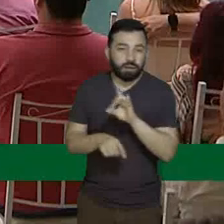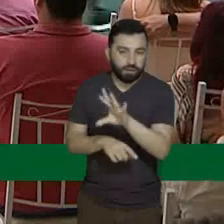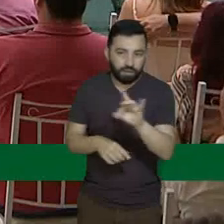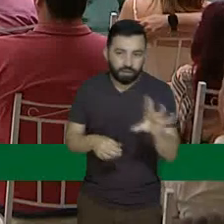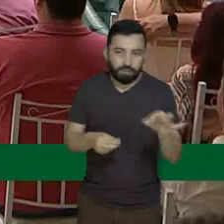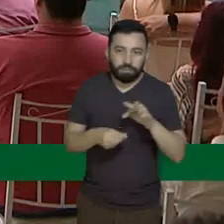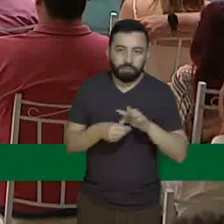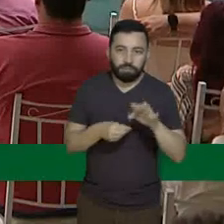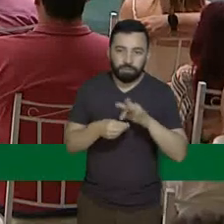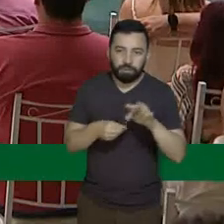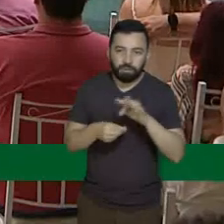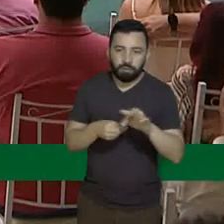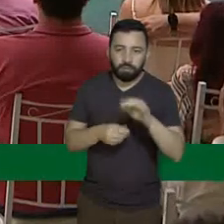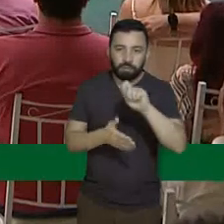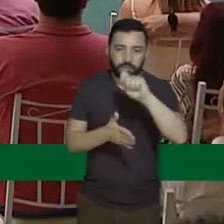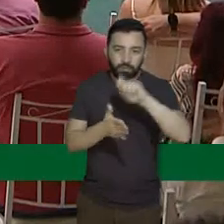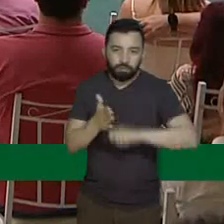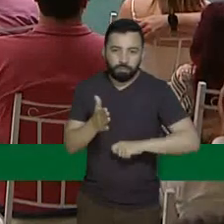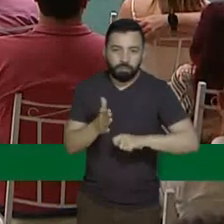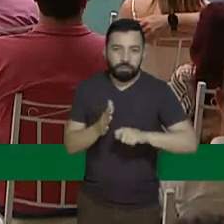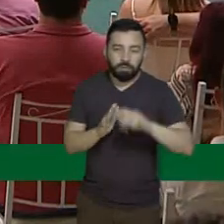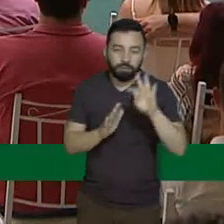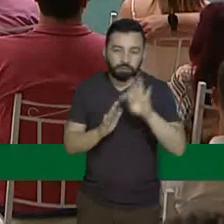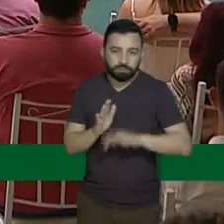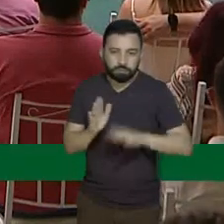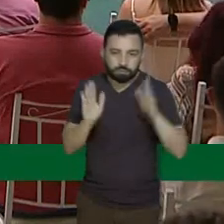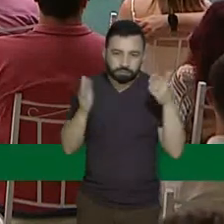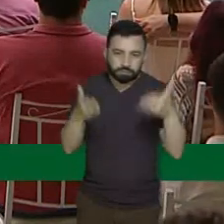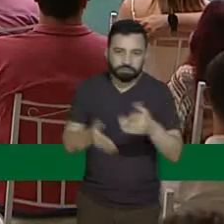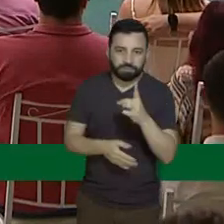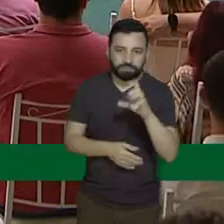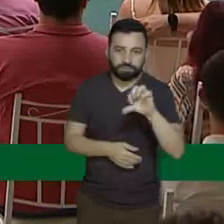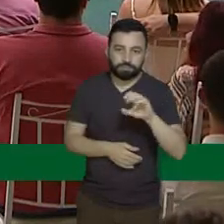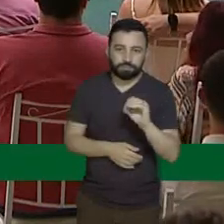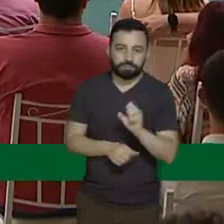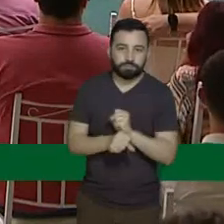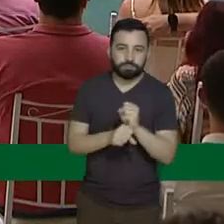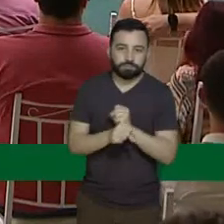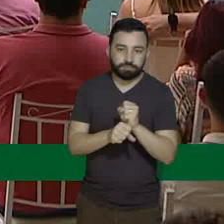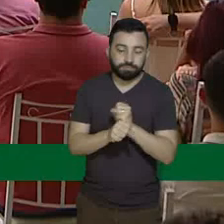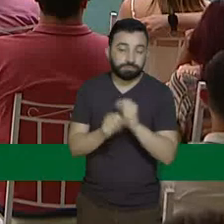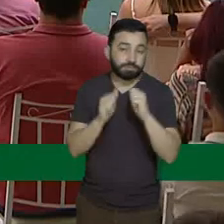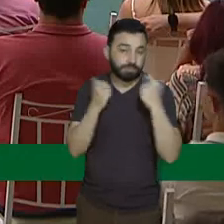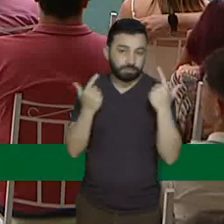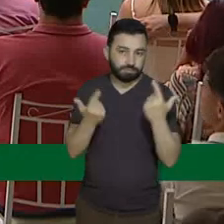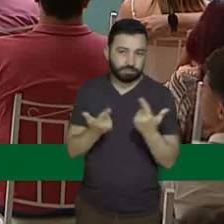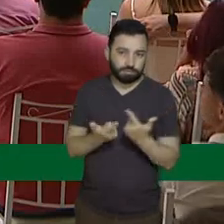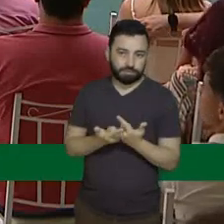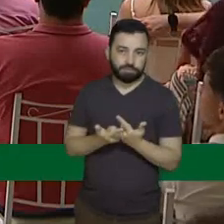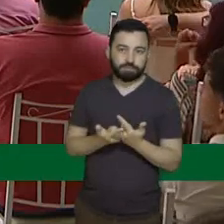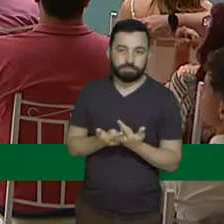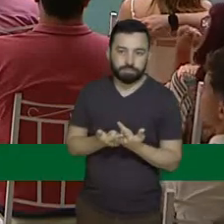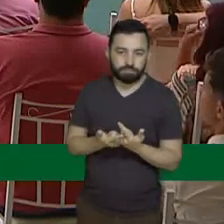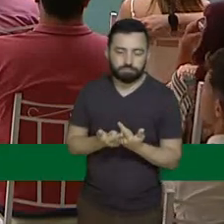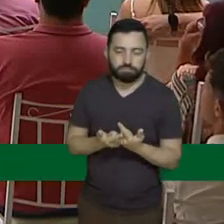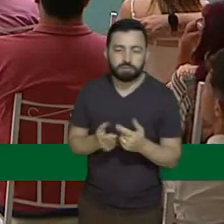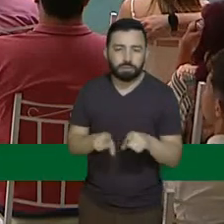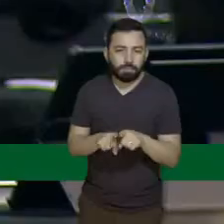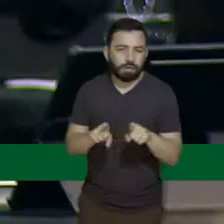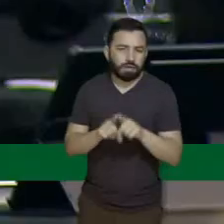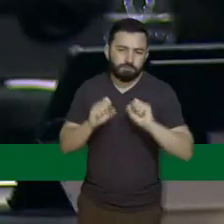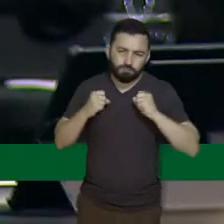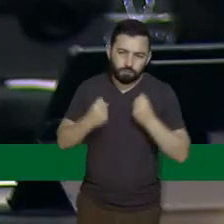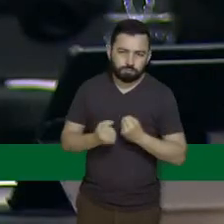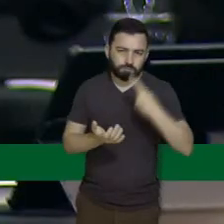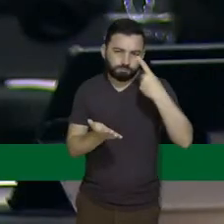patrocinadora assina texto exclusivo e alusivo aos 190 anos da Assembleia Legislativa de Santa Catarina, reforçando o compromisso